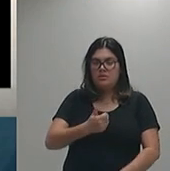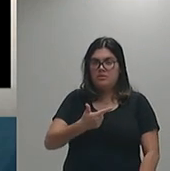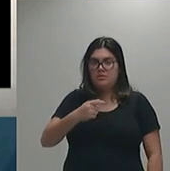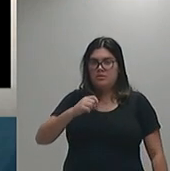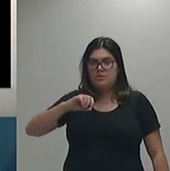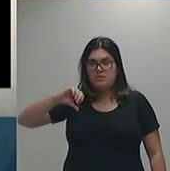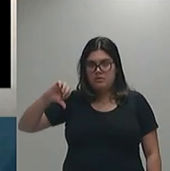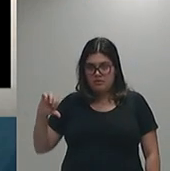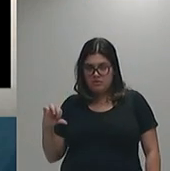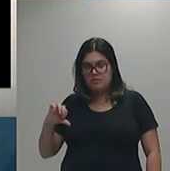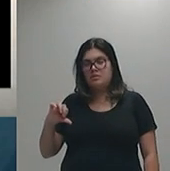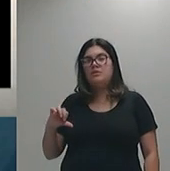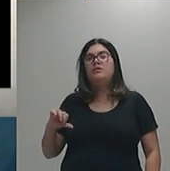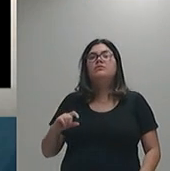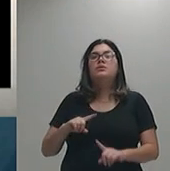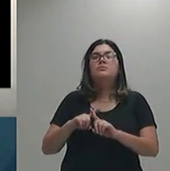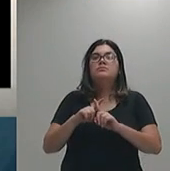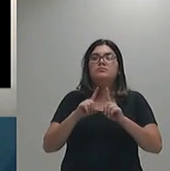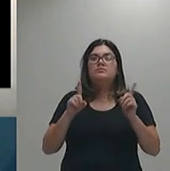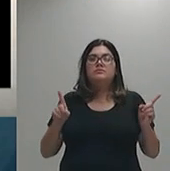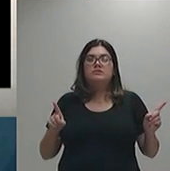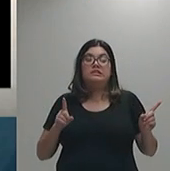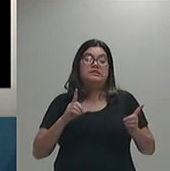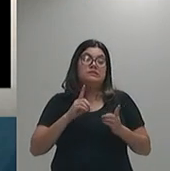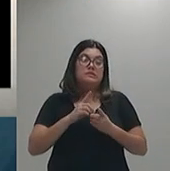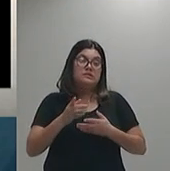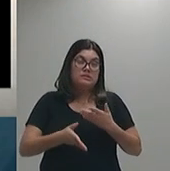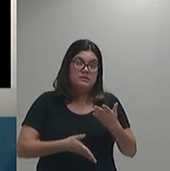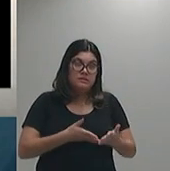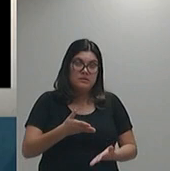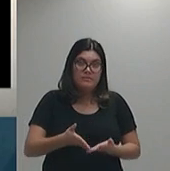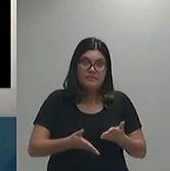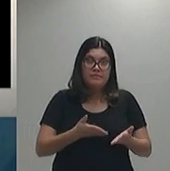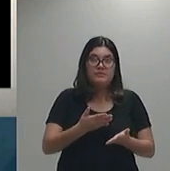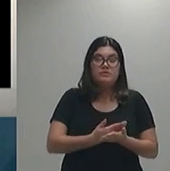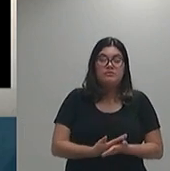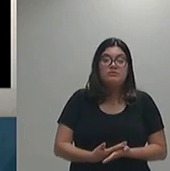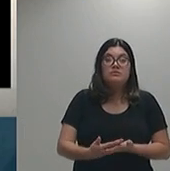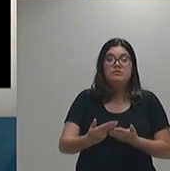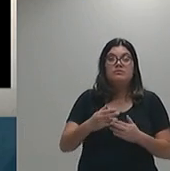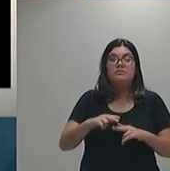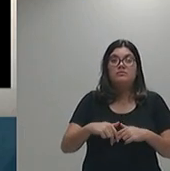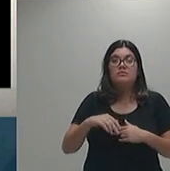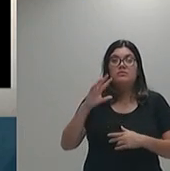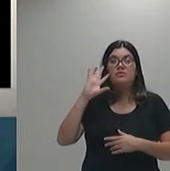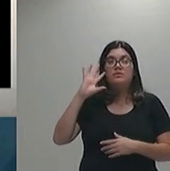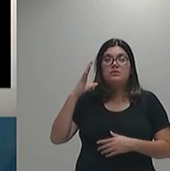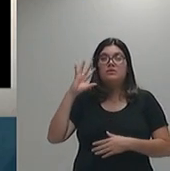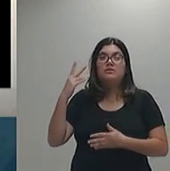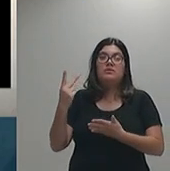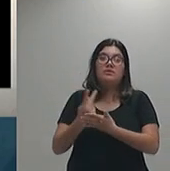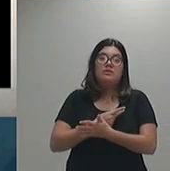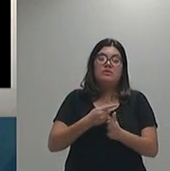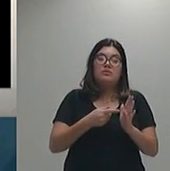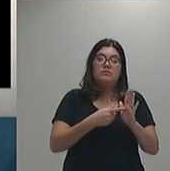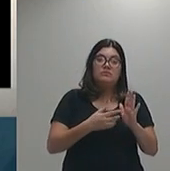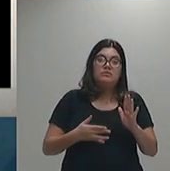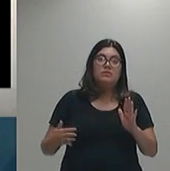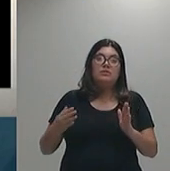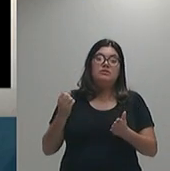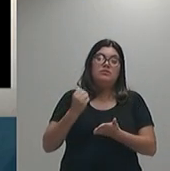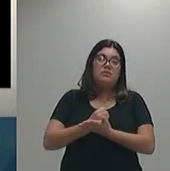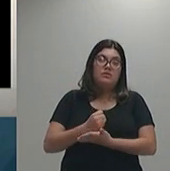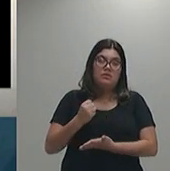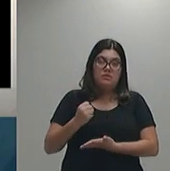entretanto os tratamentos que tenham se iniciado por conta de eventos ocorridos na vigência do Contrato ou